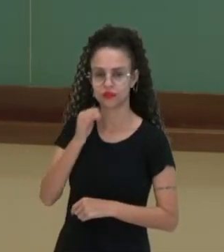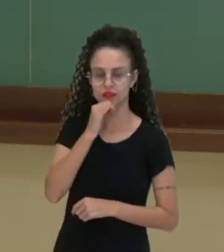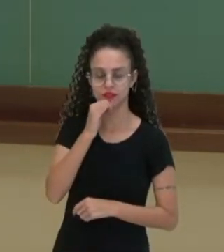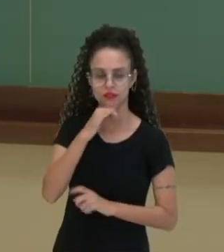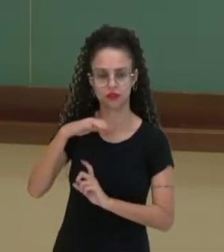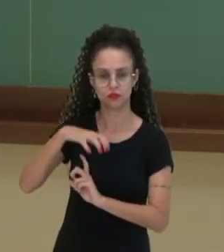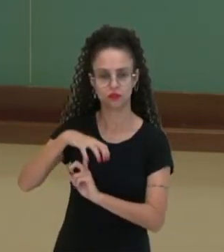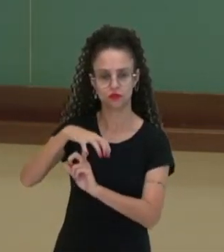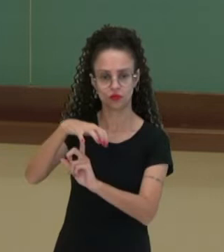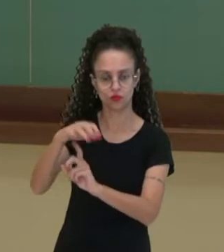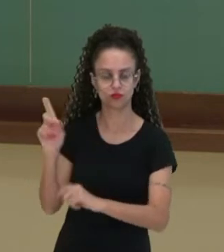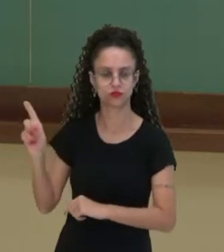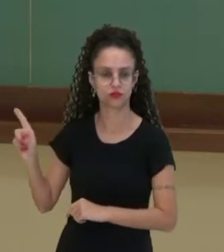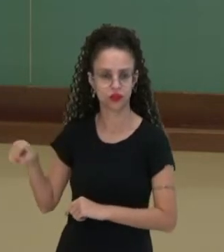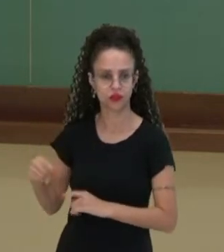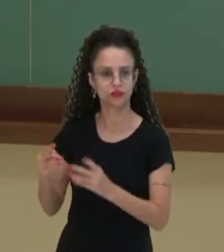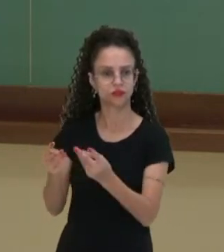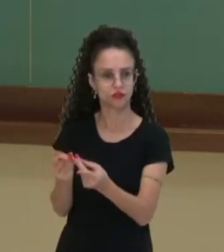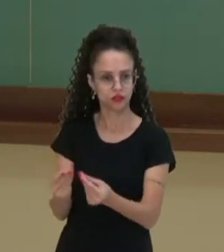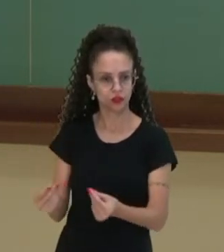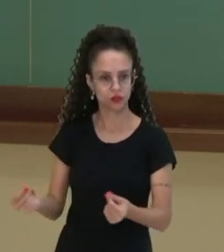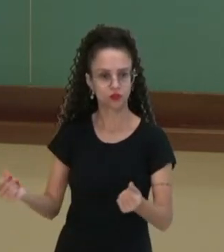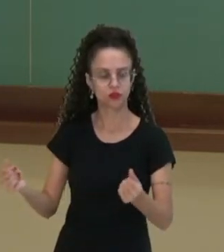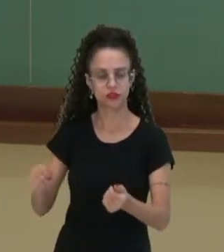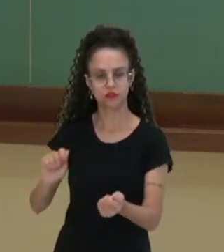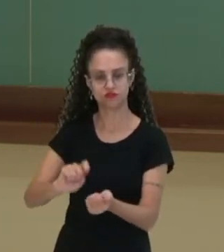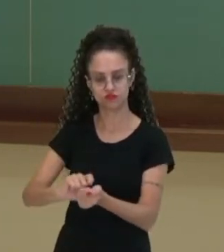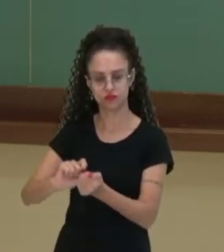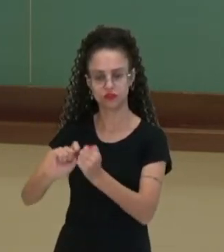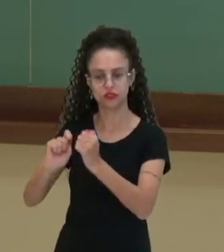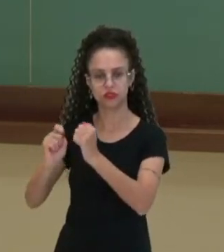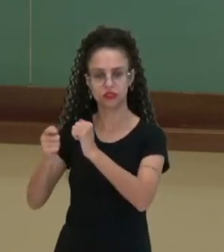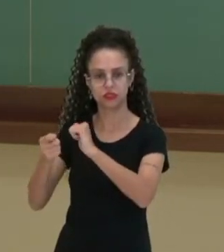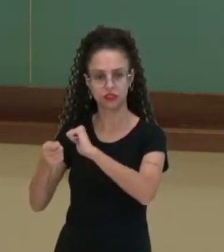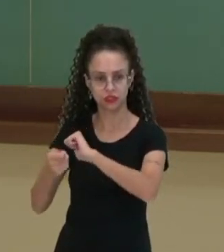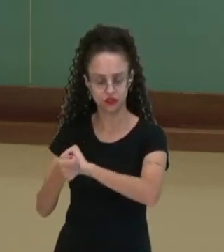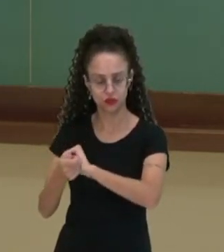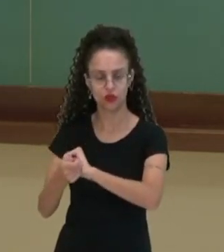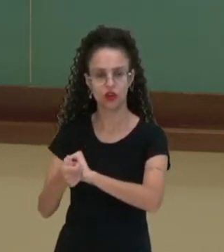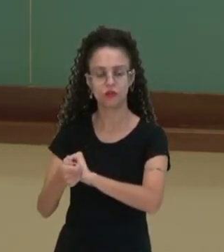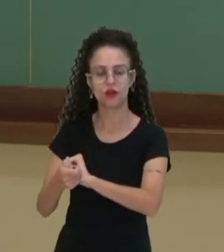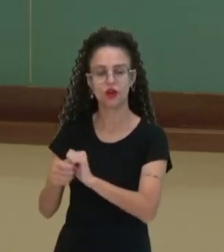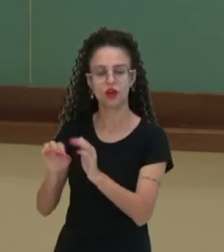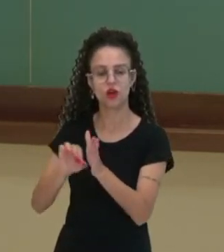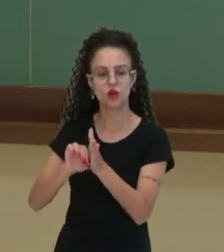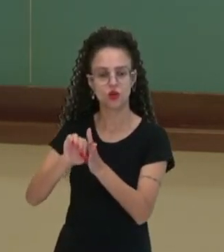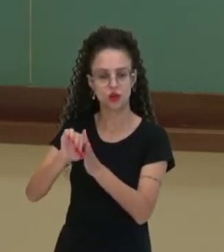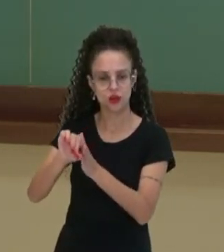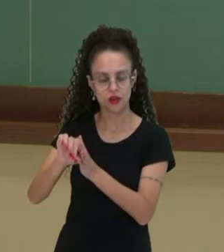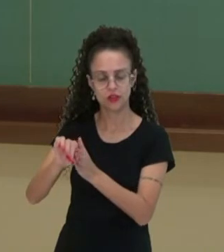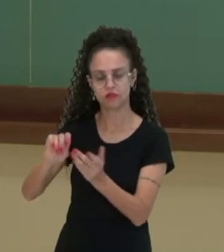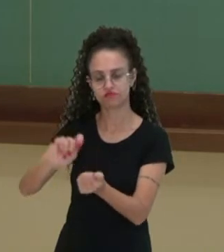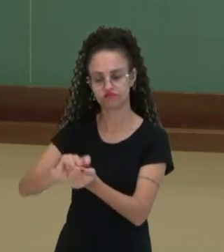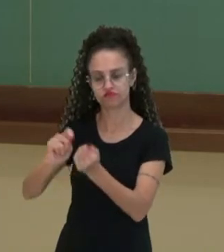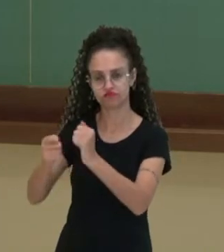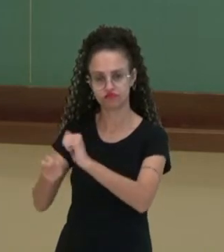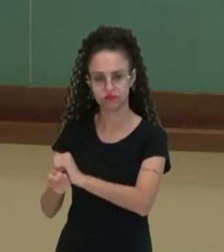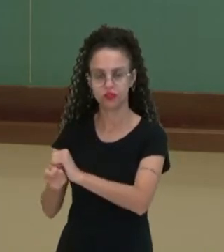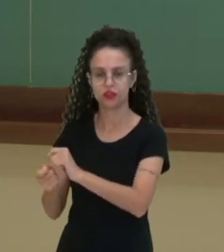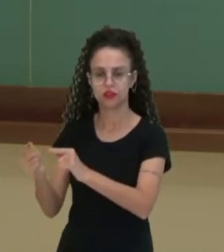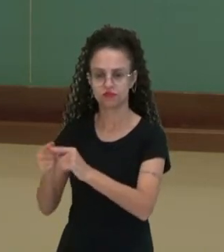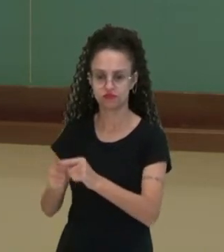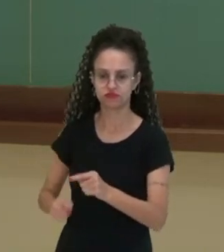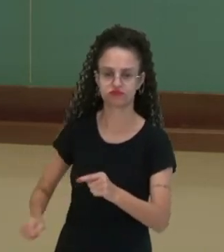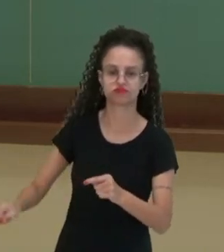fungos, que são decompositores, né, que vai transformar essa matéria orgânica, né, em matéria inorgânica, que depois vai retornar